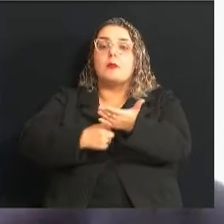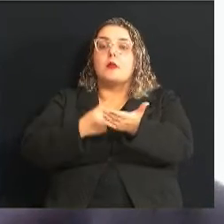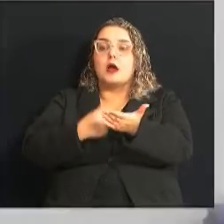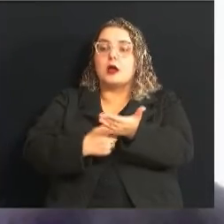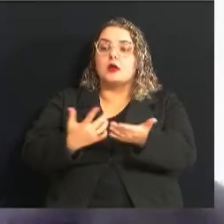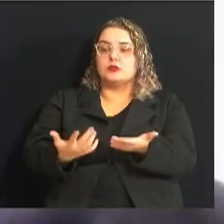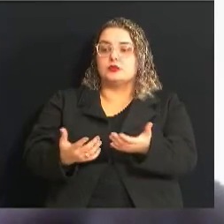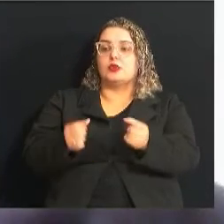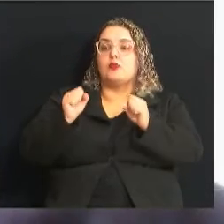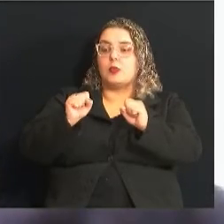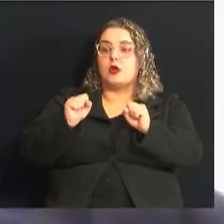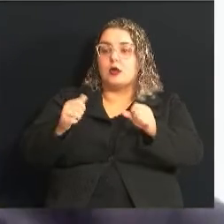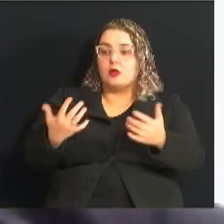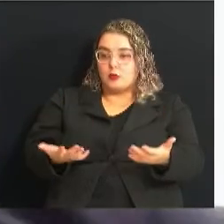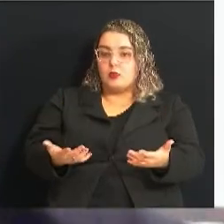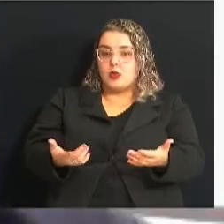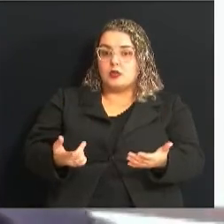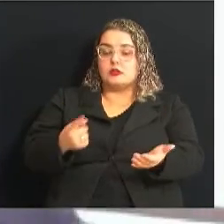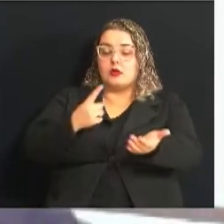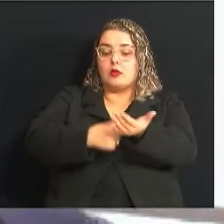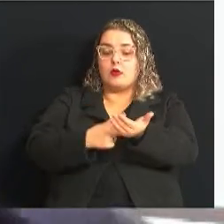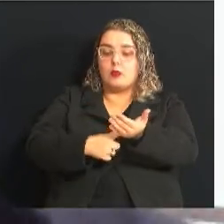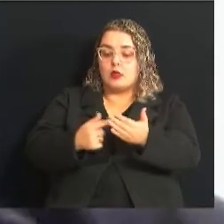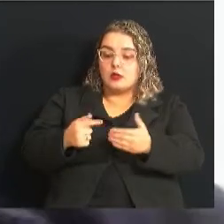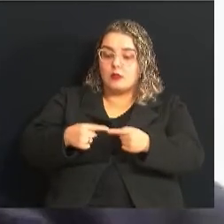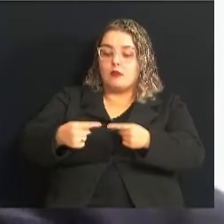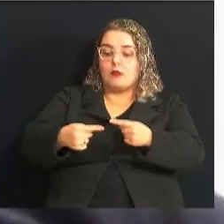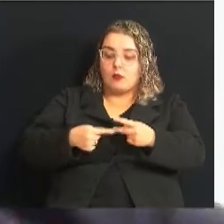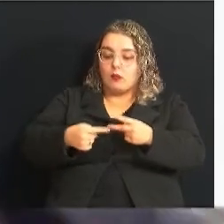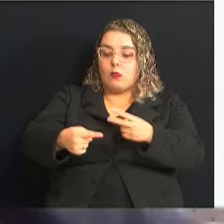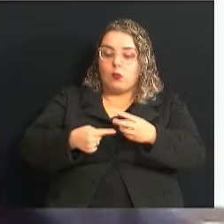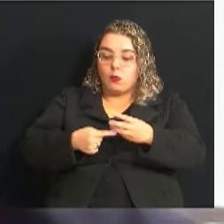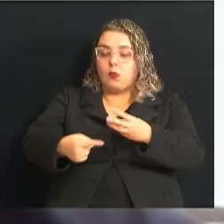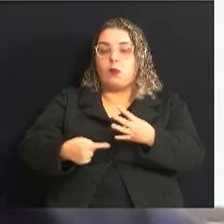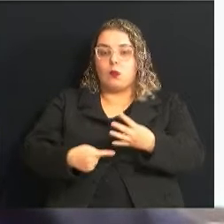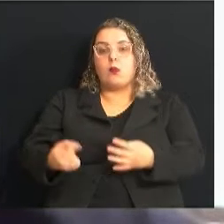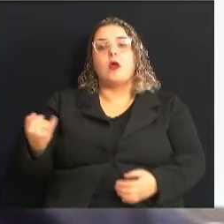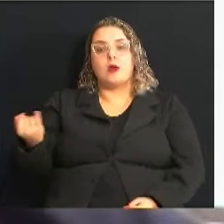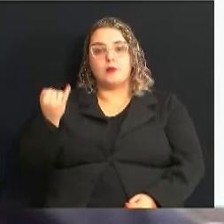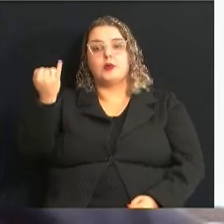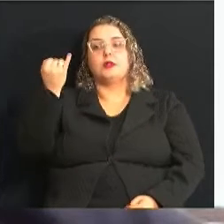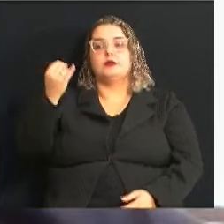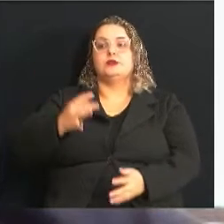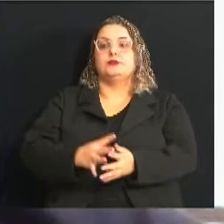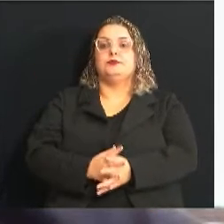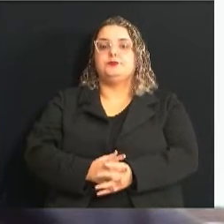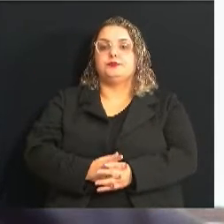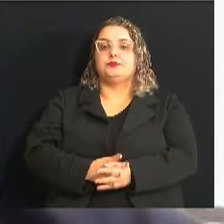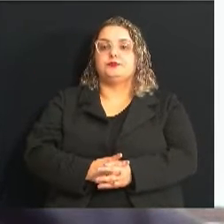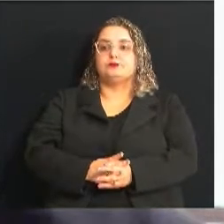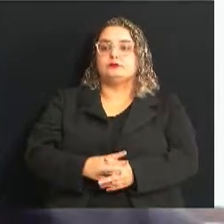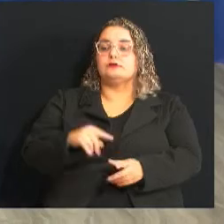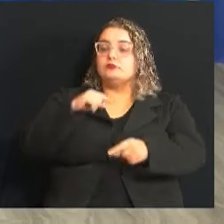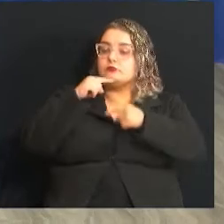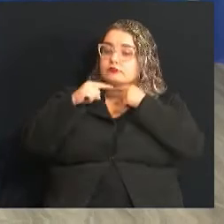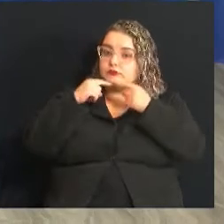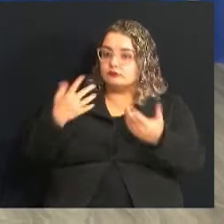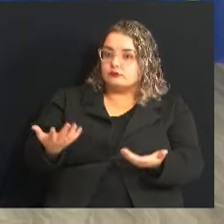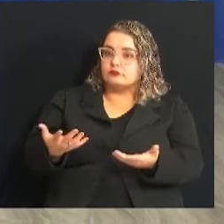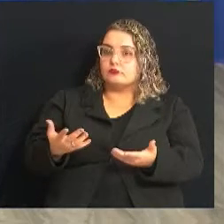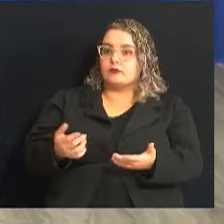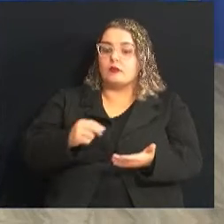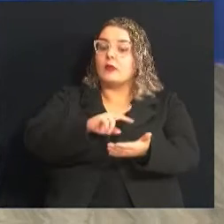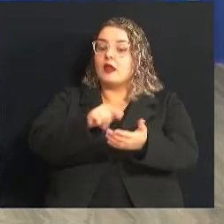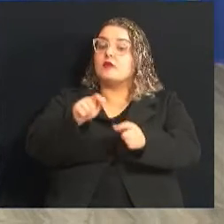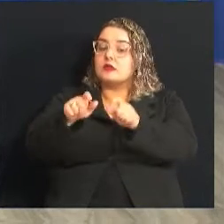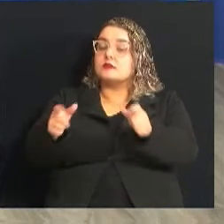gente possa cumprir durante a semana é muito importante, né? Bom, eu tiro uma dúvida aqui que muita gente tem,